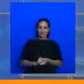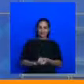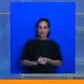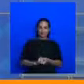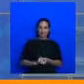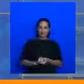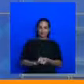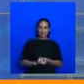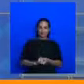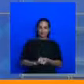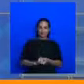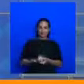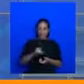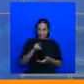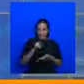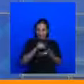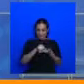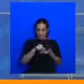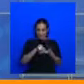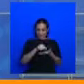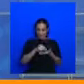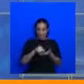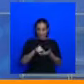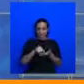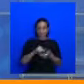80. E aí, tá marcando.